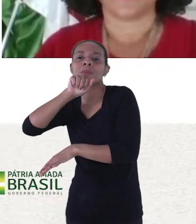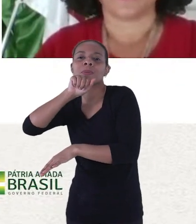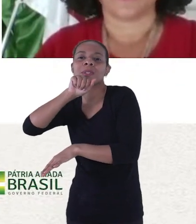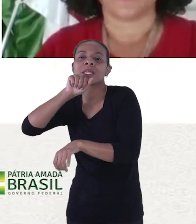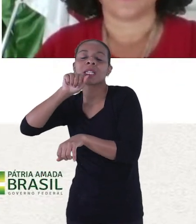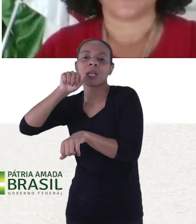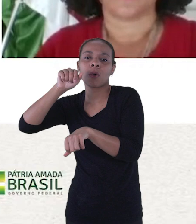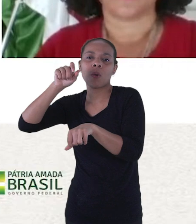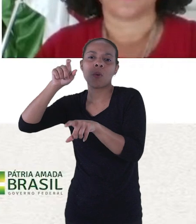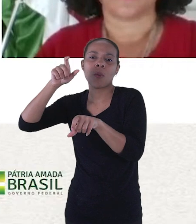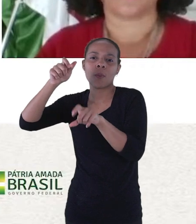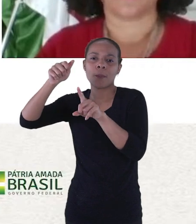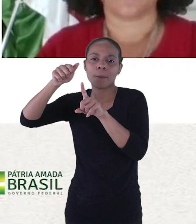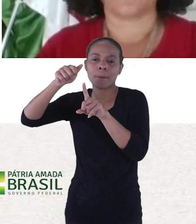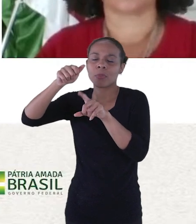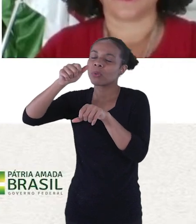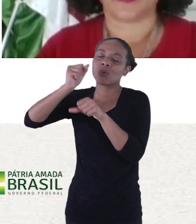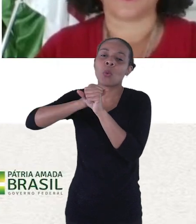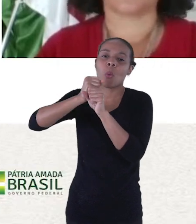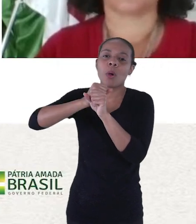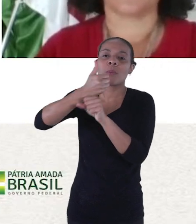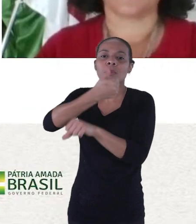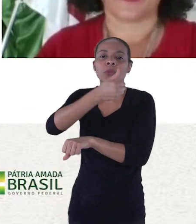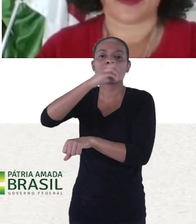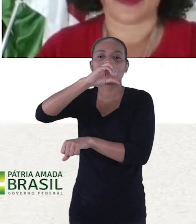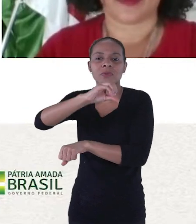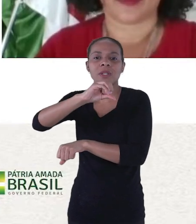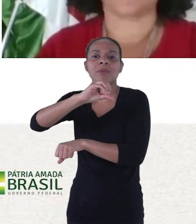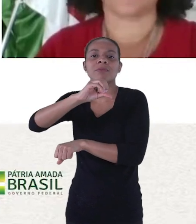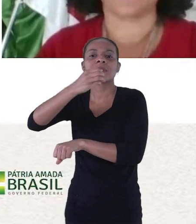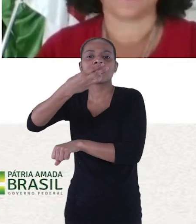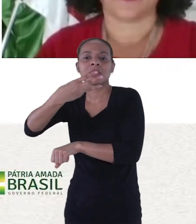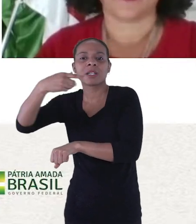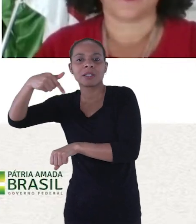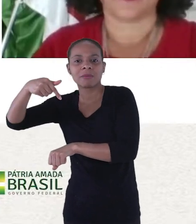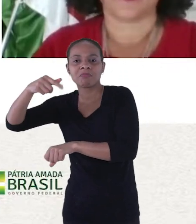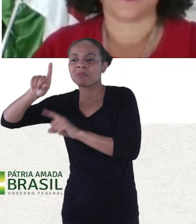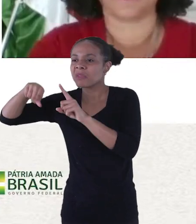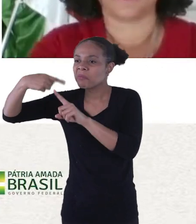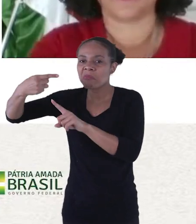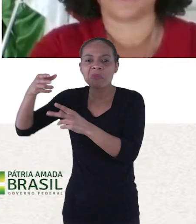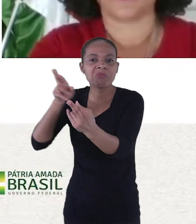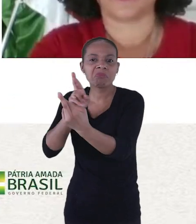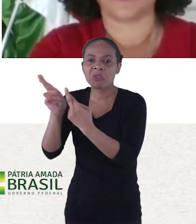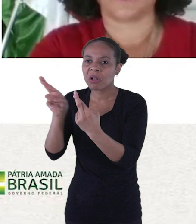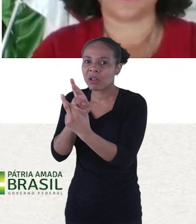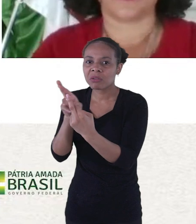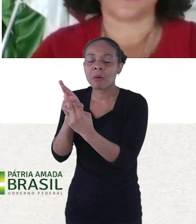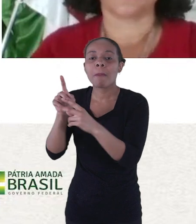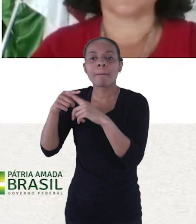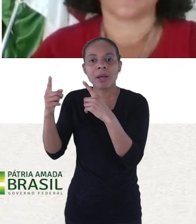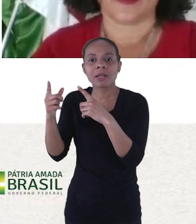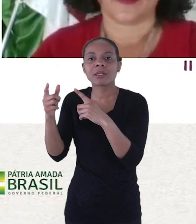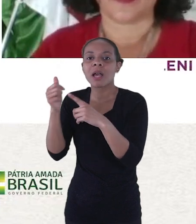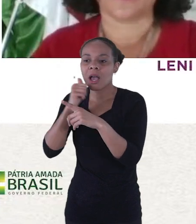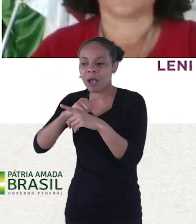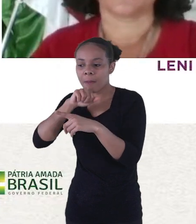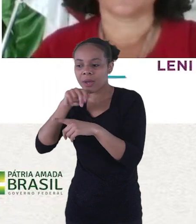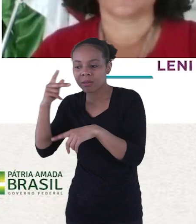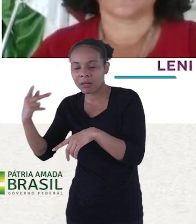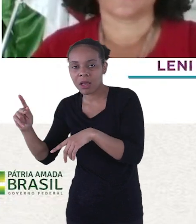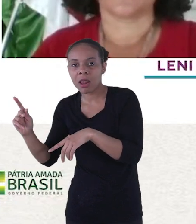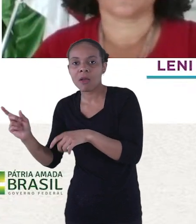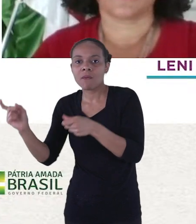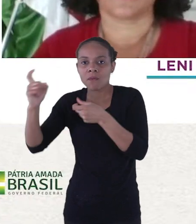ela não consegue mais ter uma relação com a mãe, mas, assim, a princípio, a mãe voltou para Sacramento. Mas